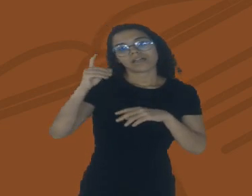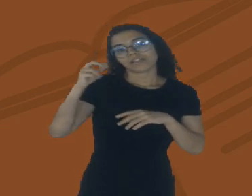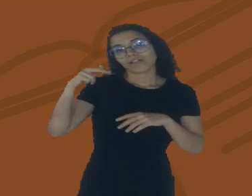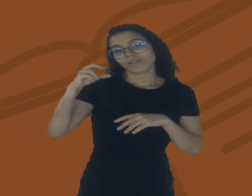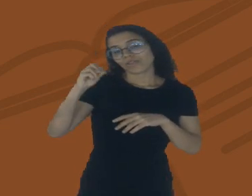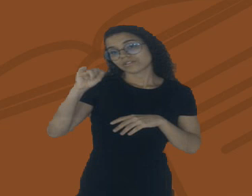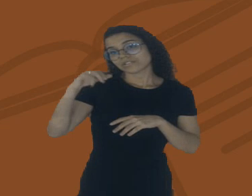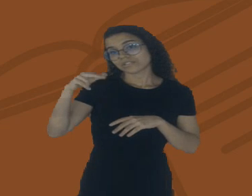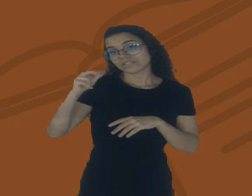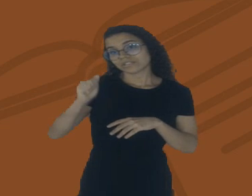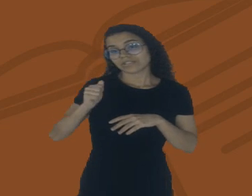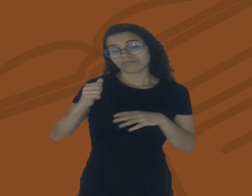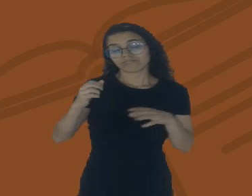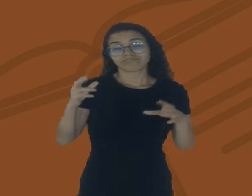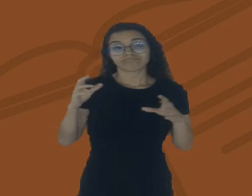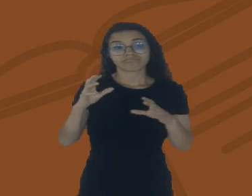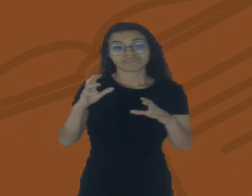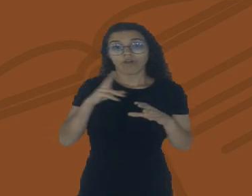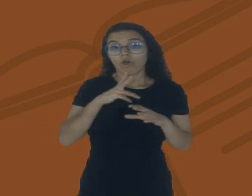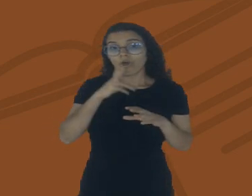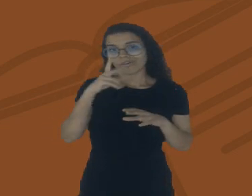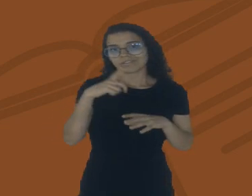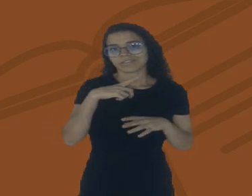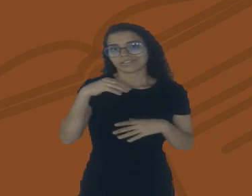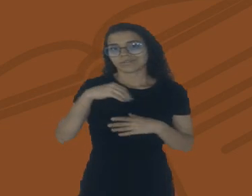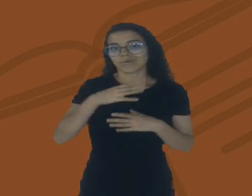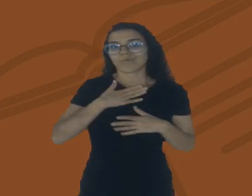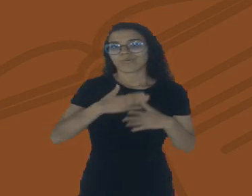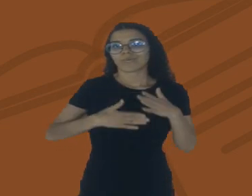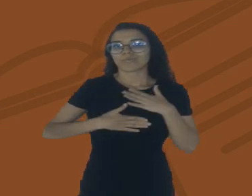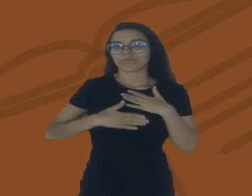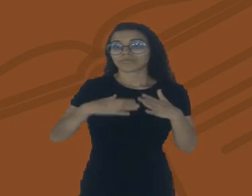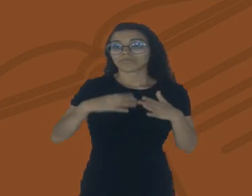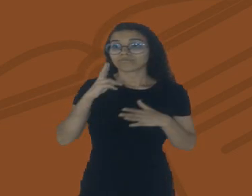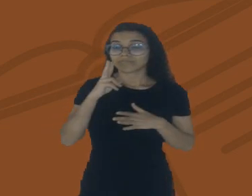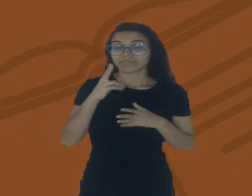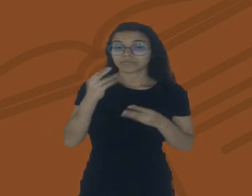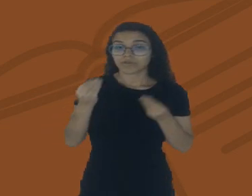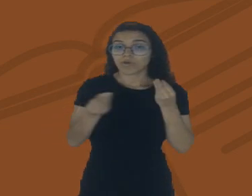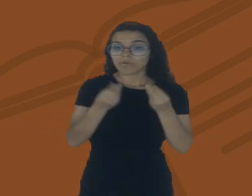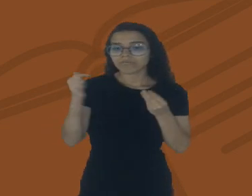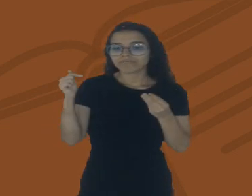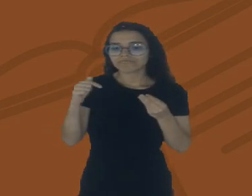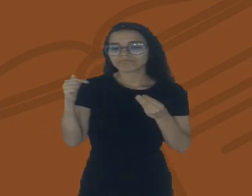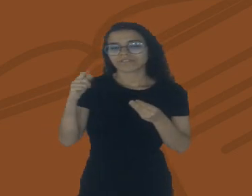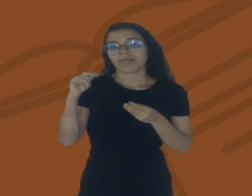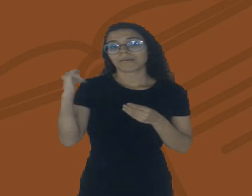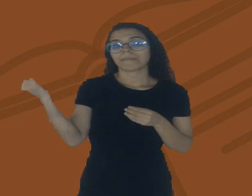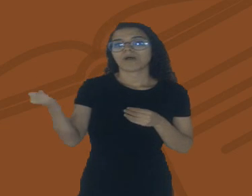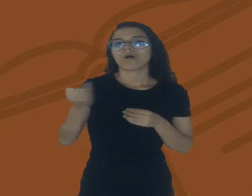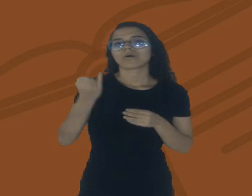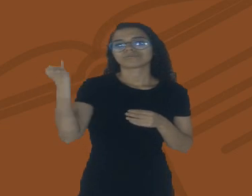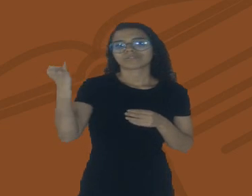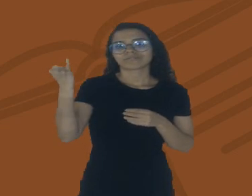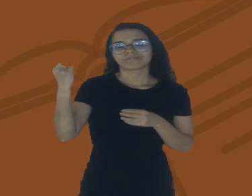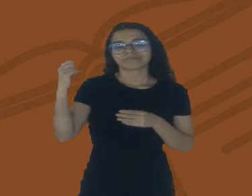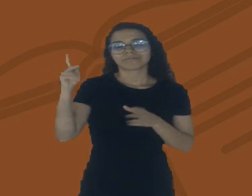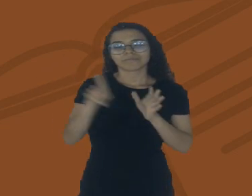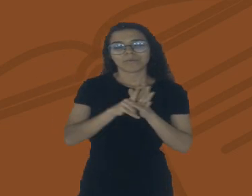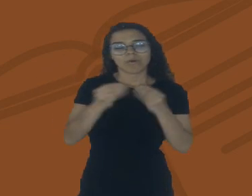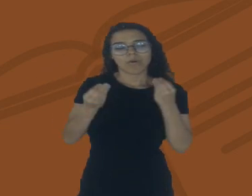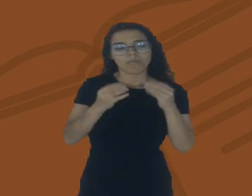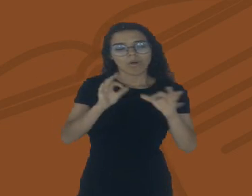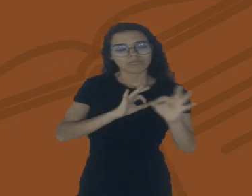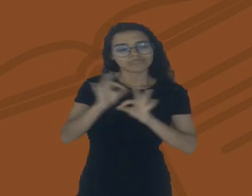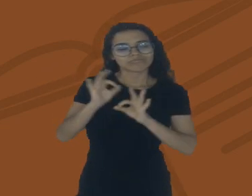adenosina no nosso corpo. Então vejam, até aqui, ó, como esses hormônios eles são tão importantes dentro dessa regulação do